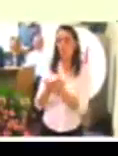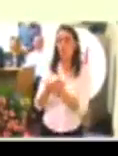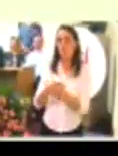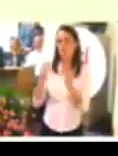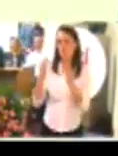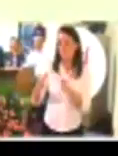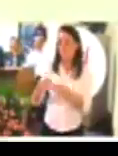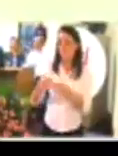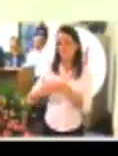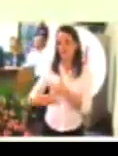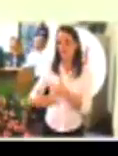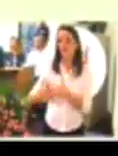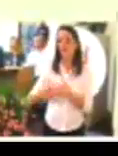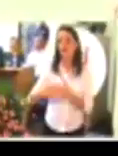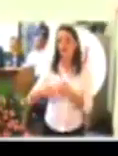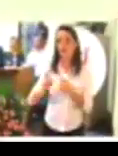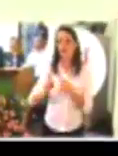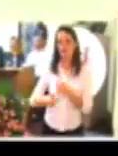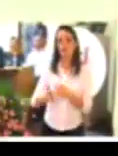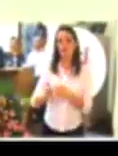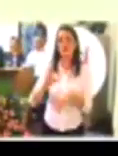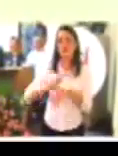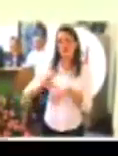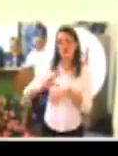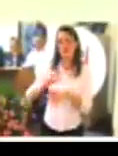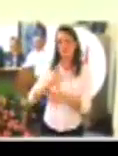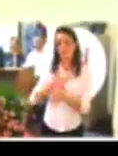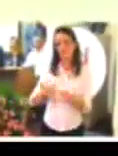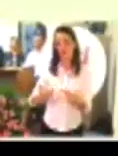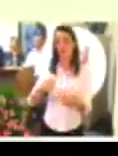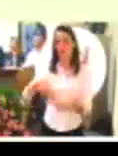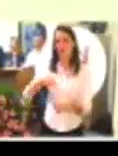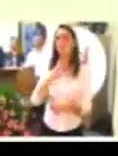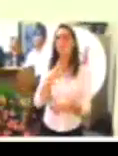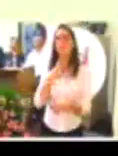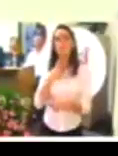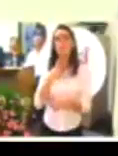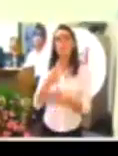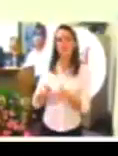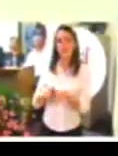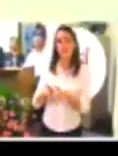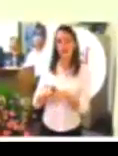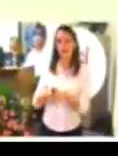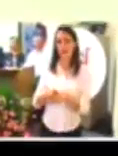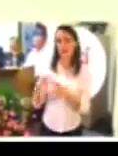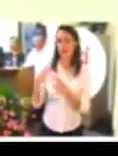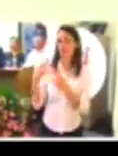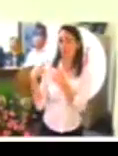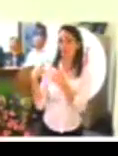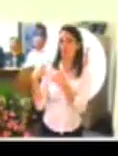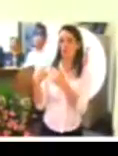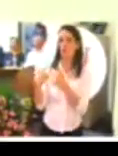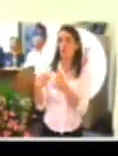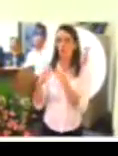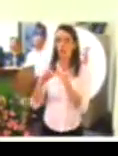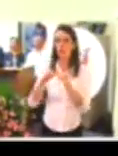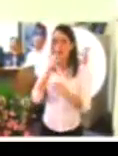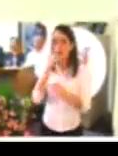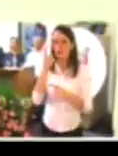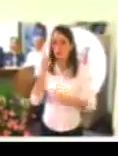que realmente essa escola faça aquilo que o nosso conselheiro disse, que ela